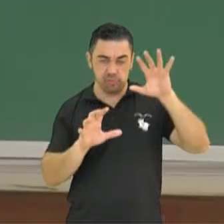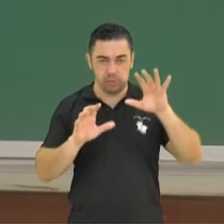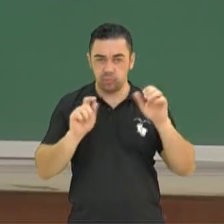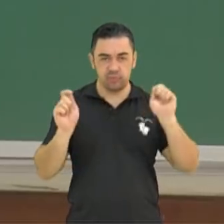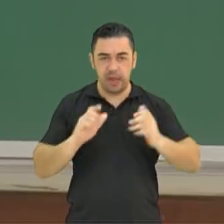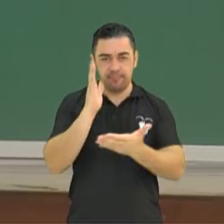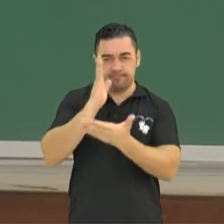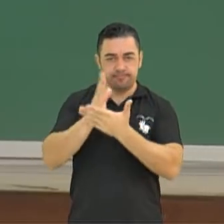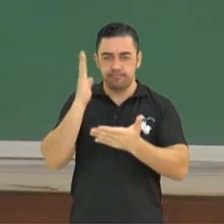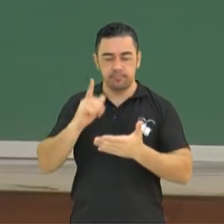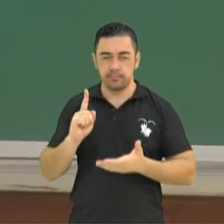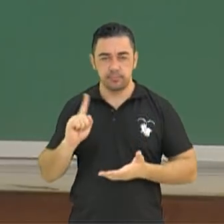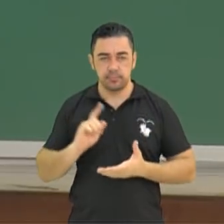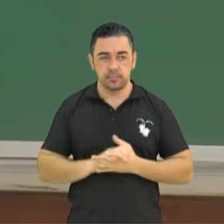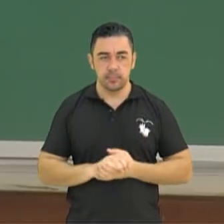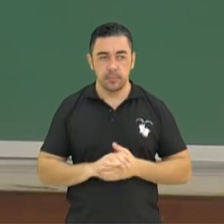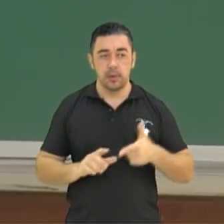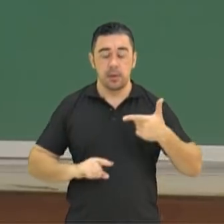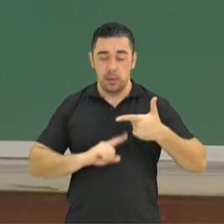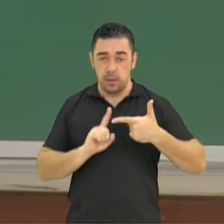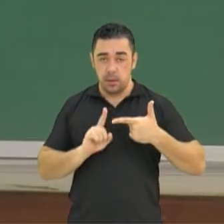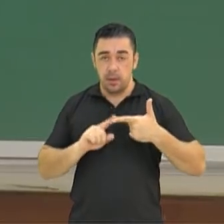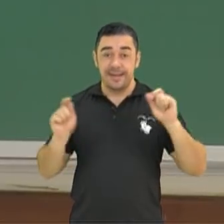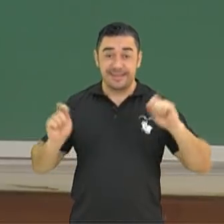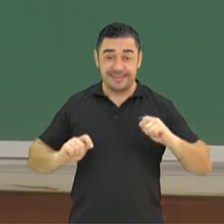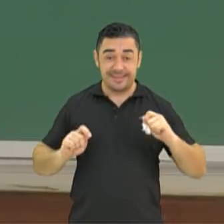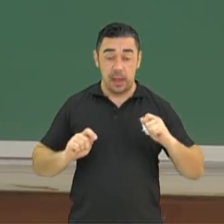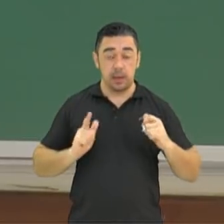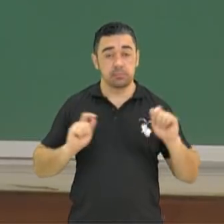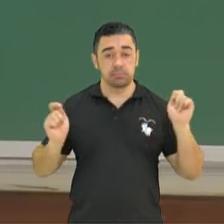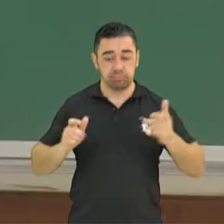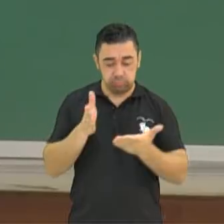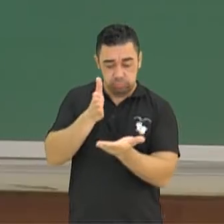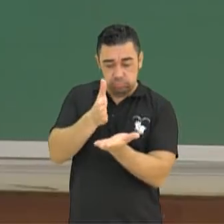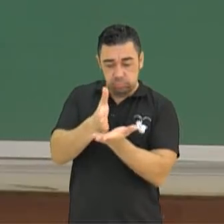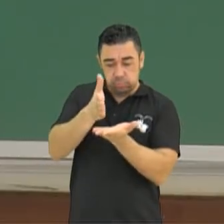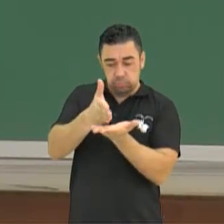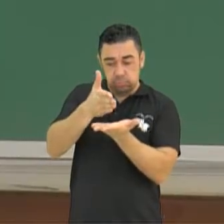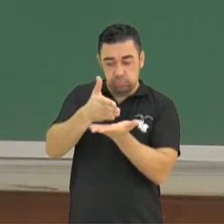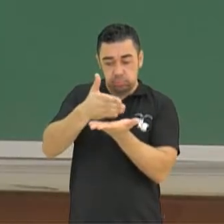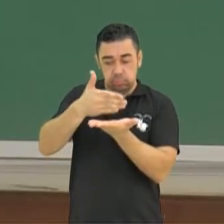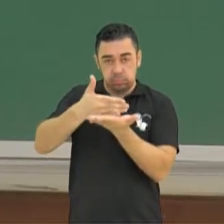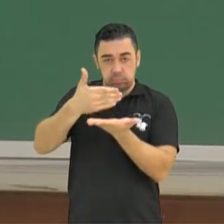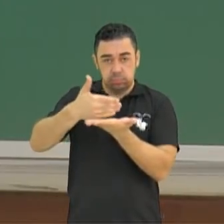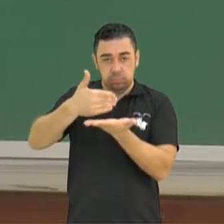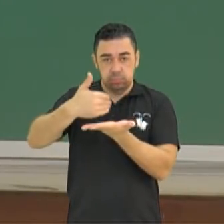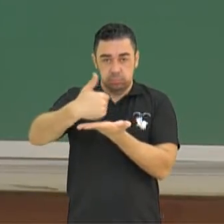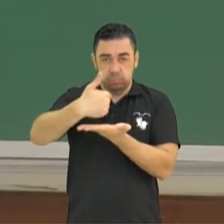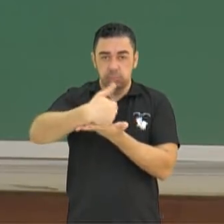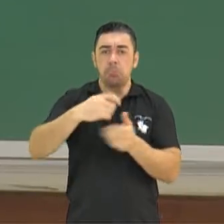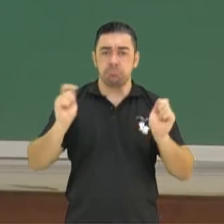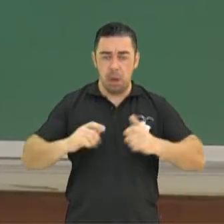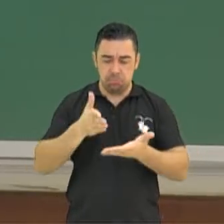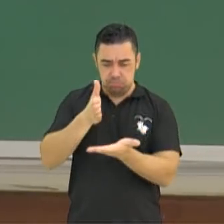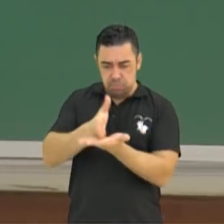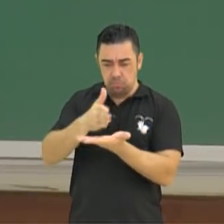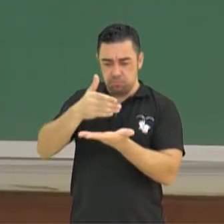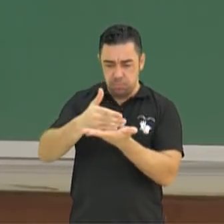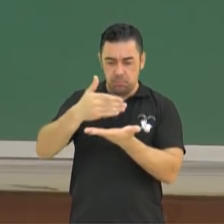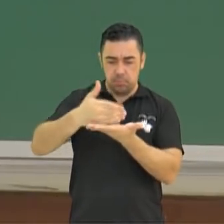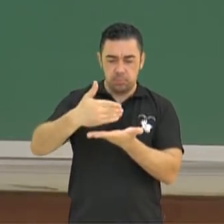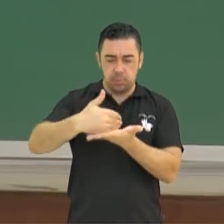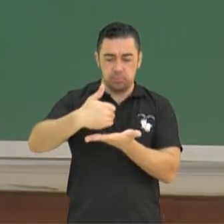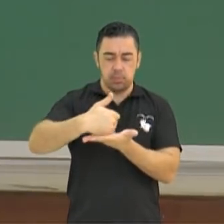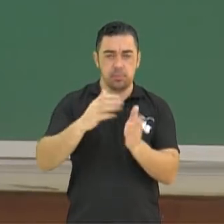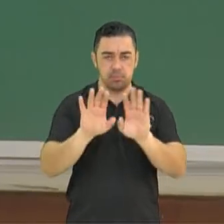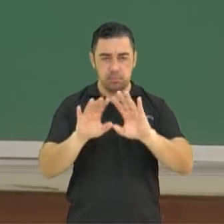duas metades iguais. Eu tenho organismos que eu tenho várias posições diferentes, que eu posso cortar ele no meio e ele vai ficar com